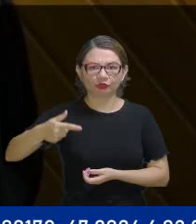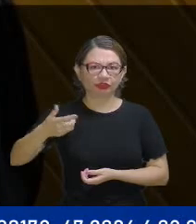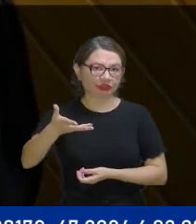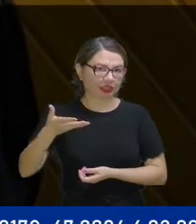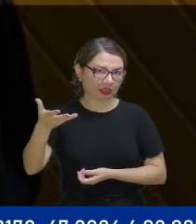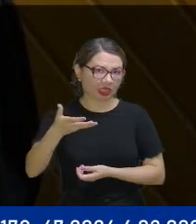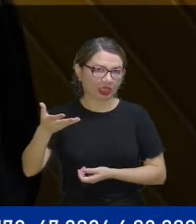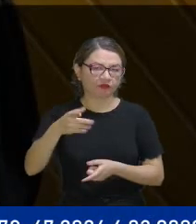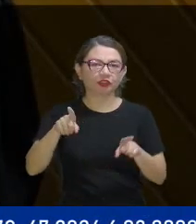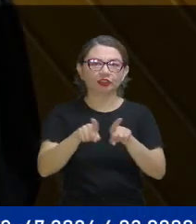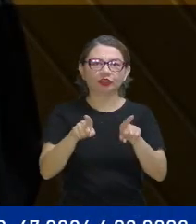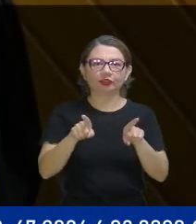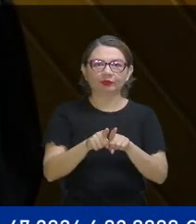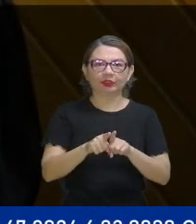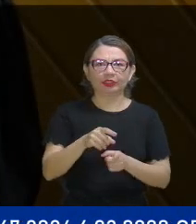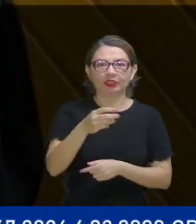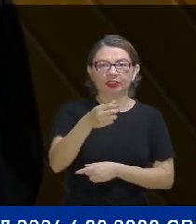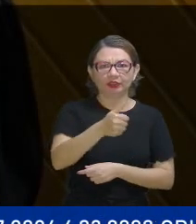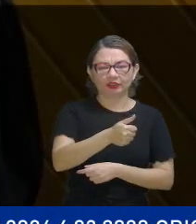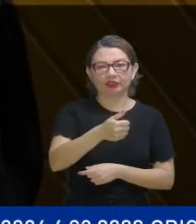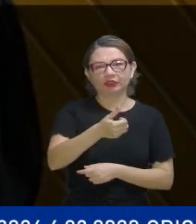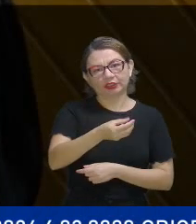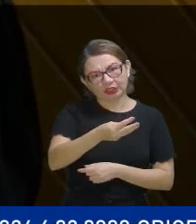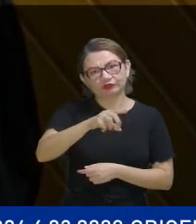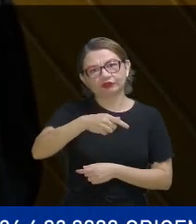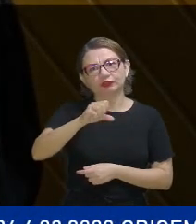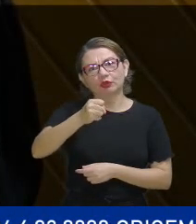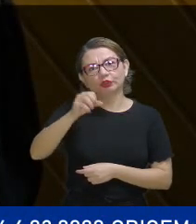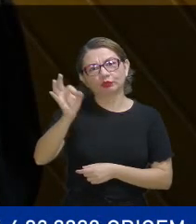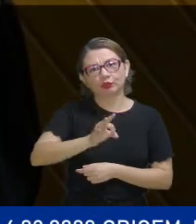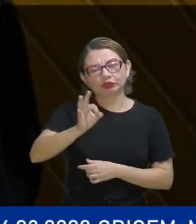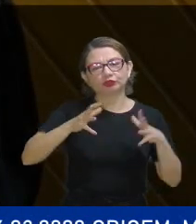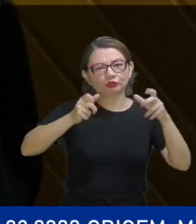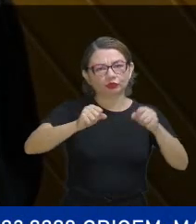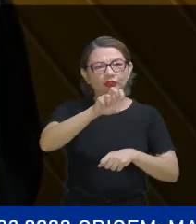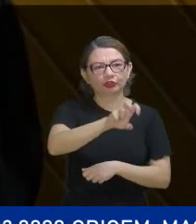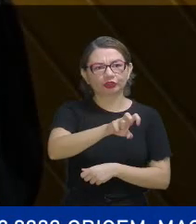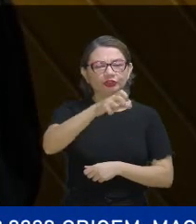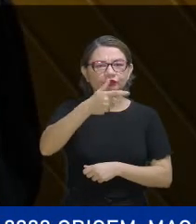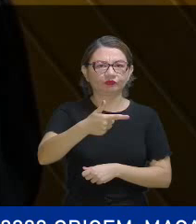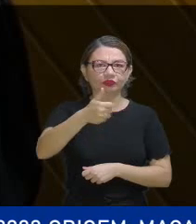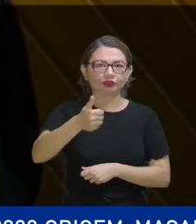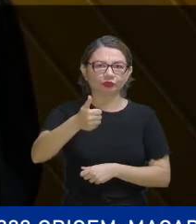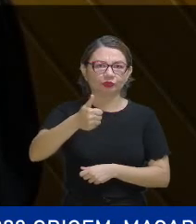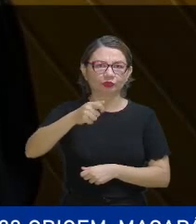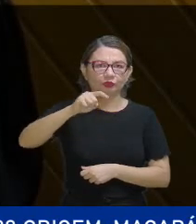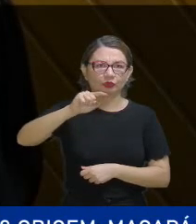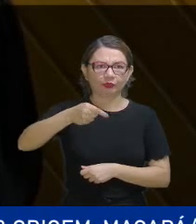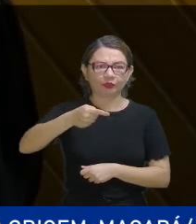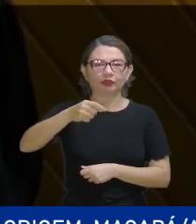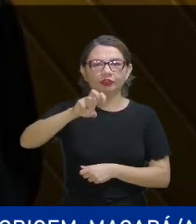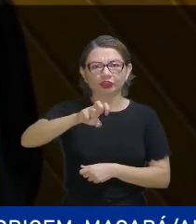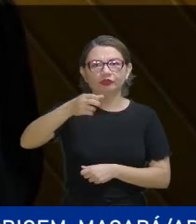71.983,82, o que corresponde a 13,8% do total de R$